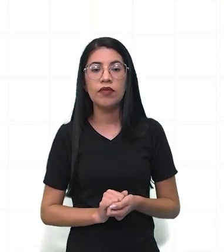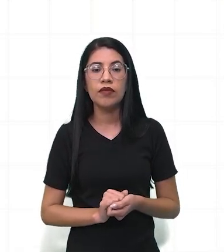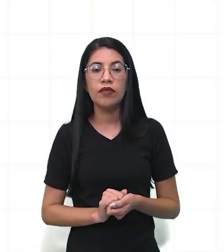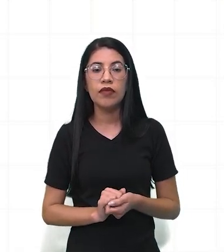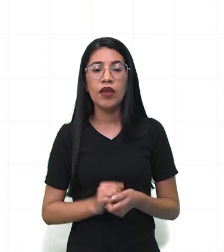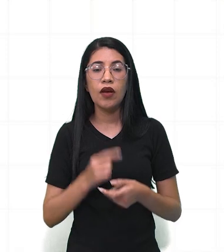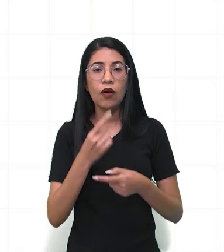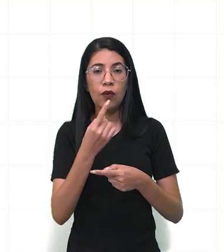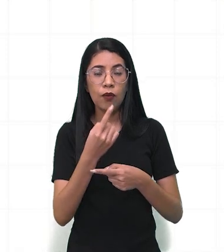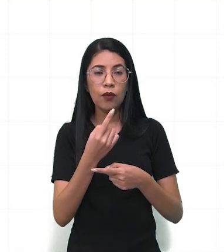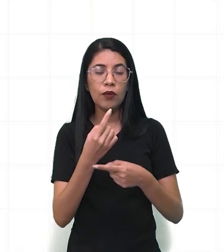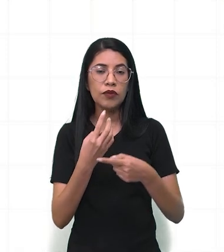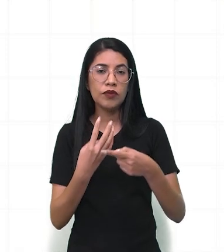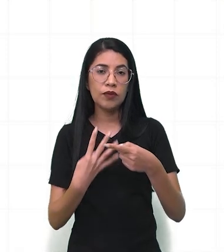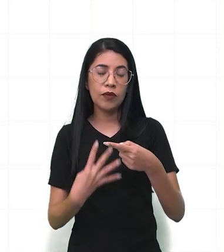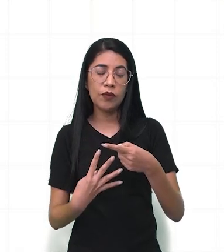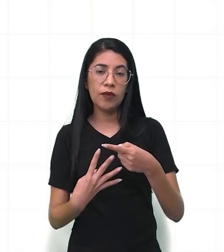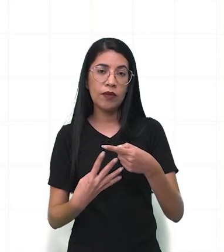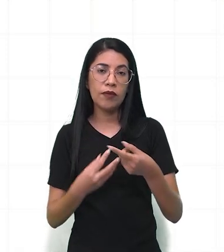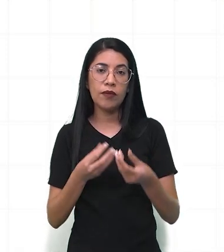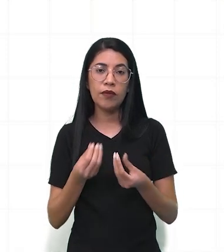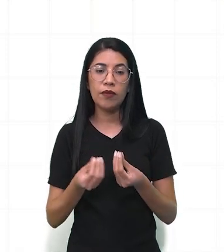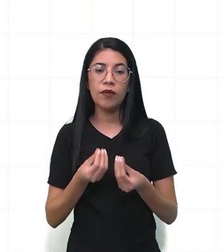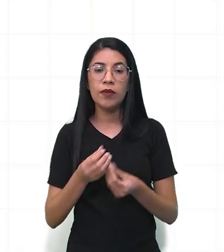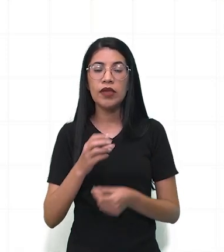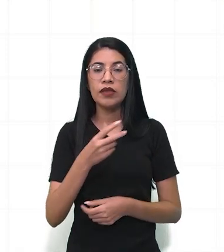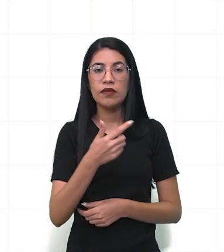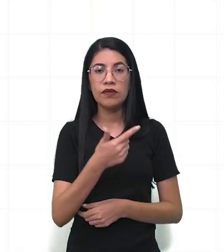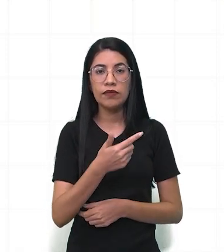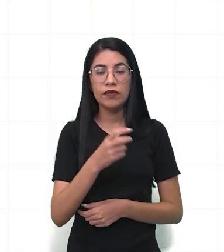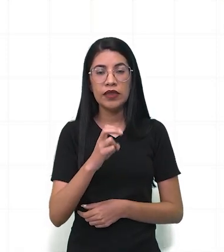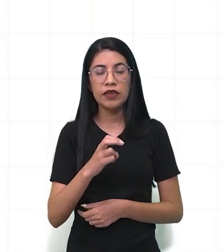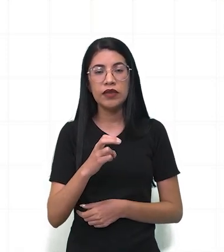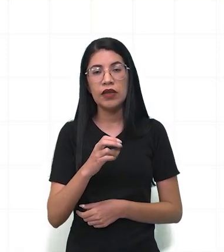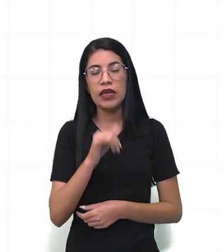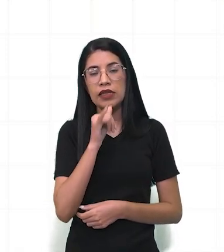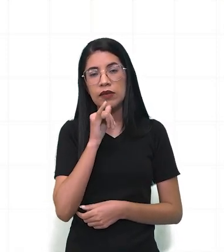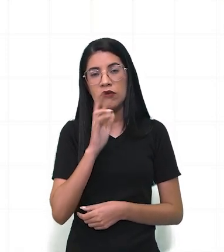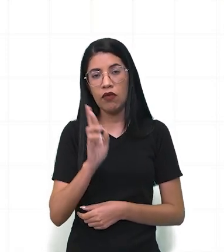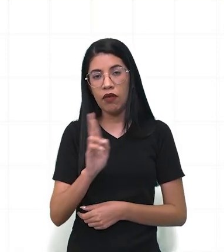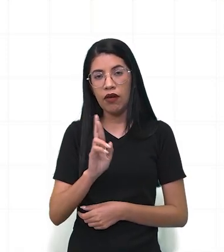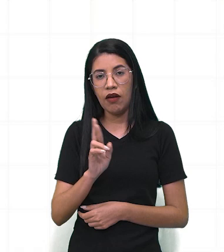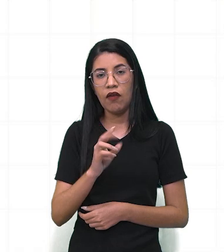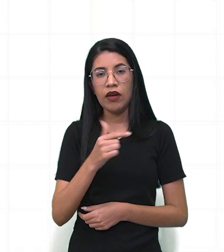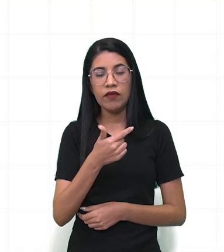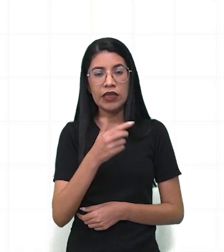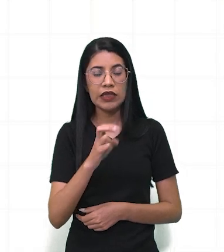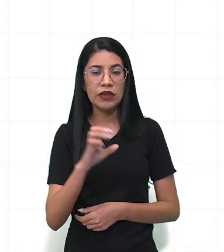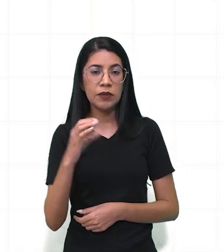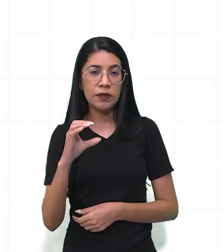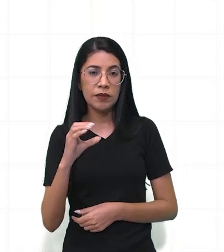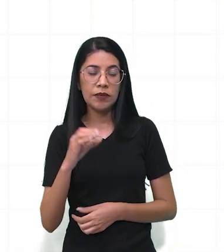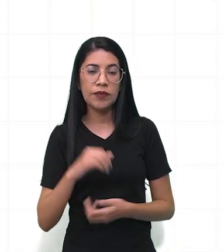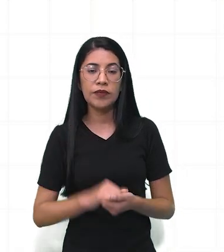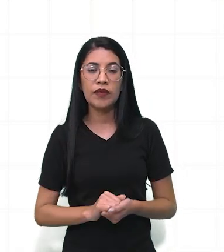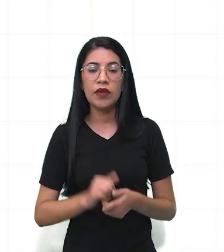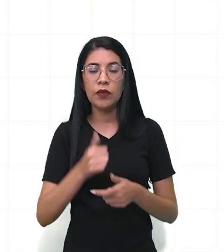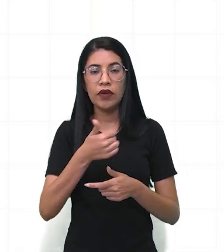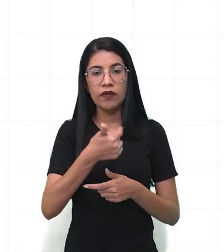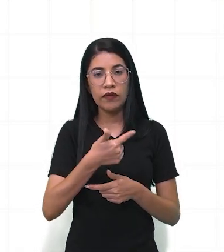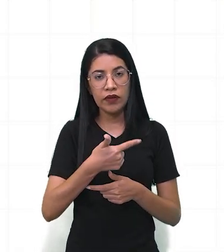4 partes, vai ser 25 centavos, né? Ou seja, 25 sobre 100. E quanto que é